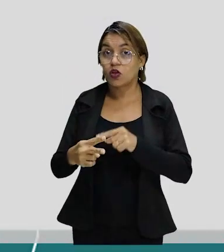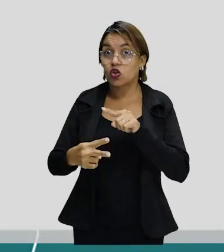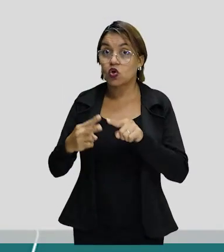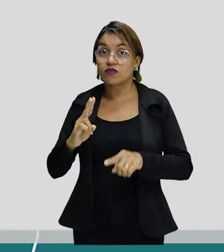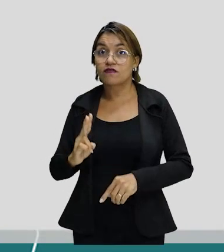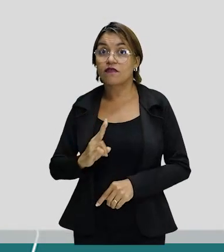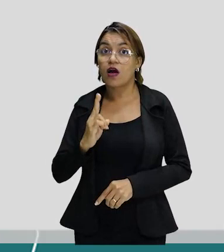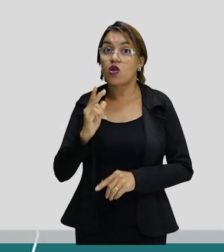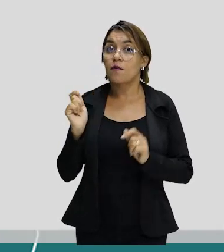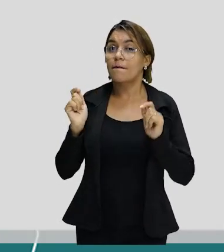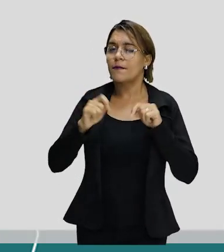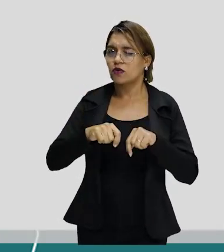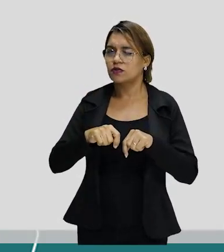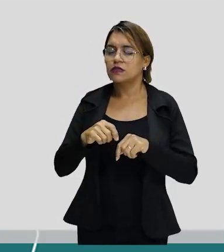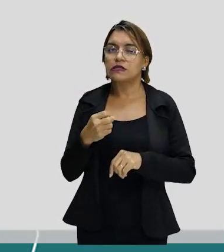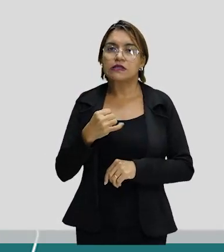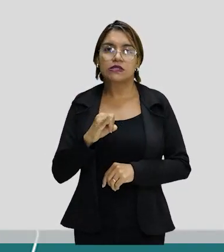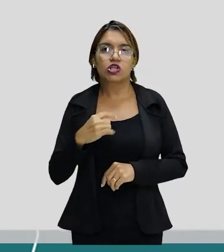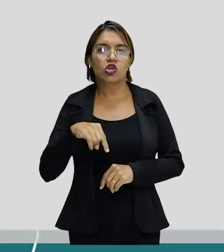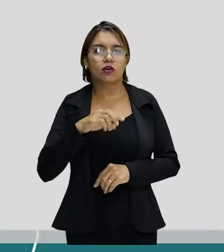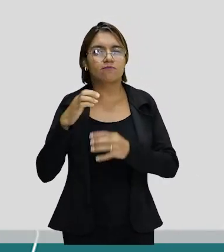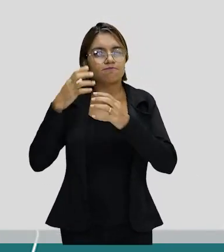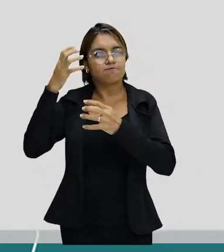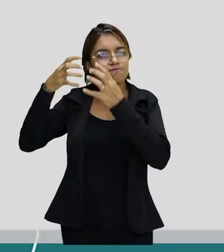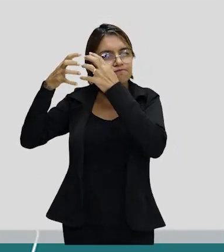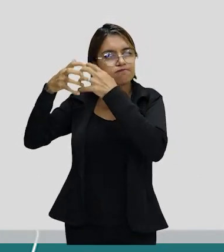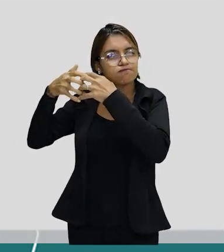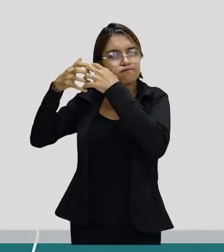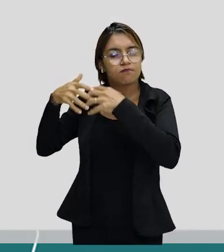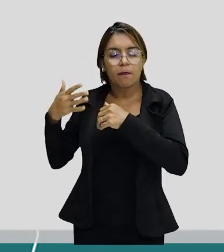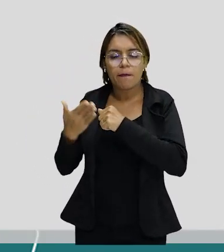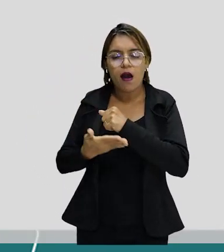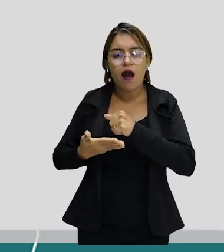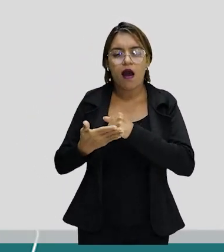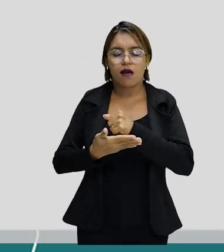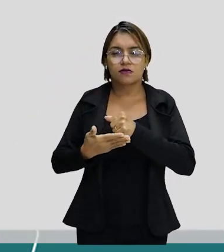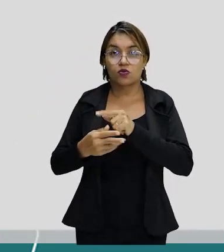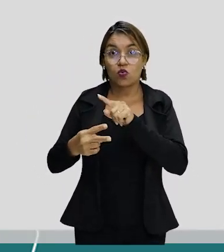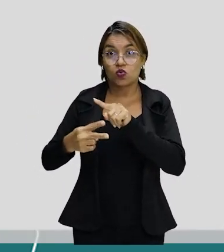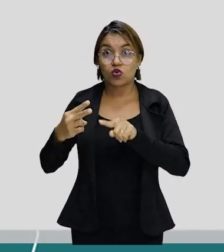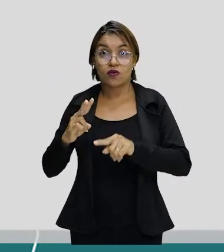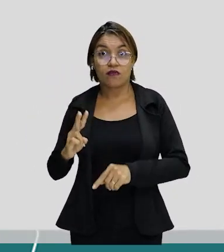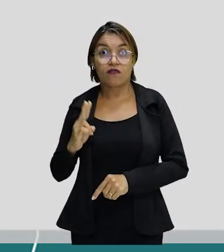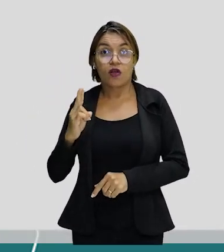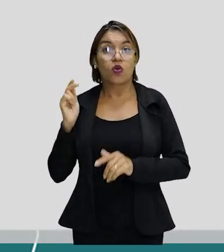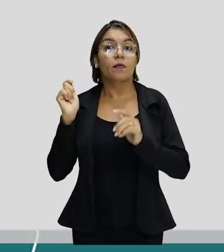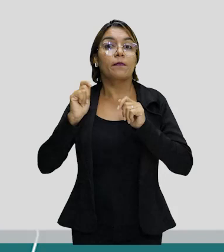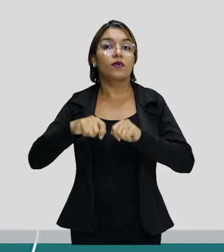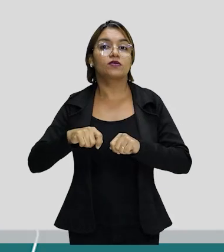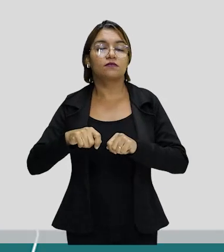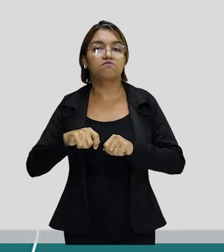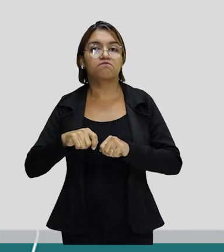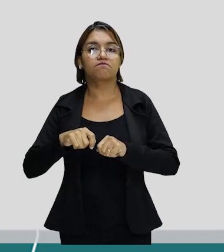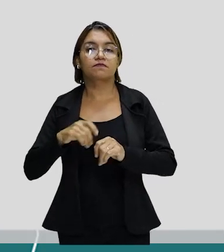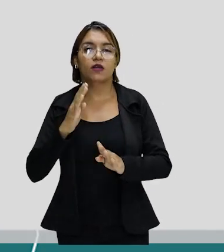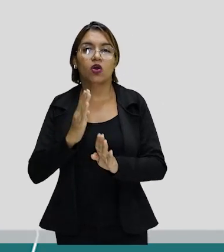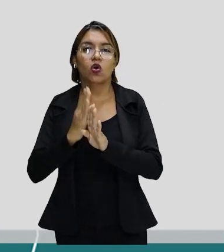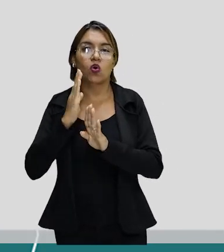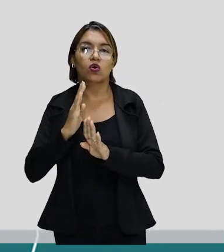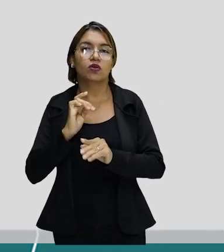Então, se nós fizermos aqui um raciocínio básico sobre os dois valores possíveis, nós vamos